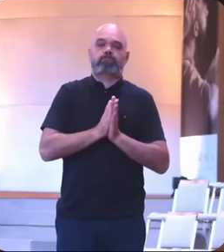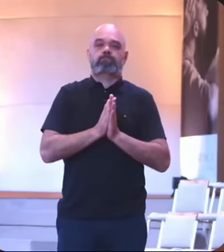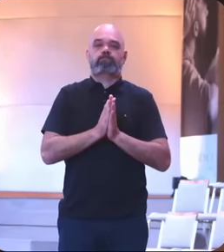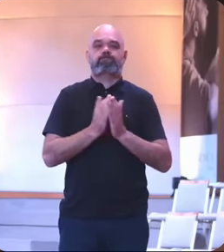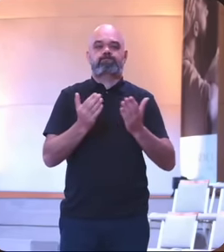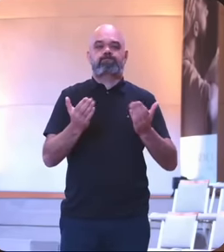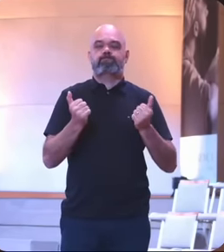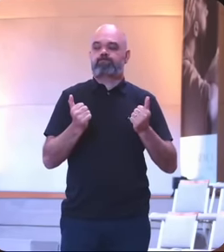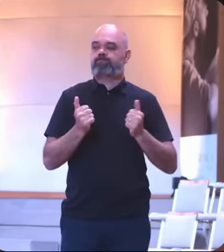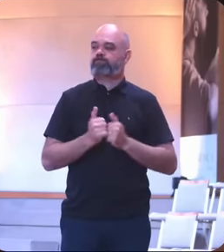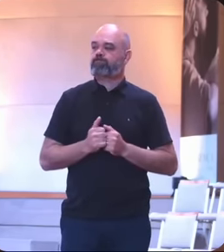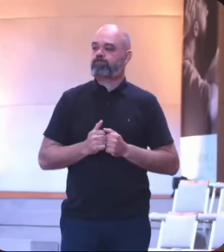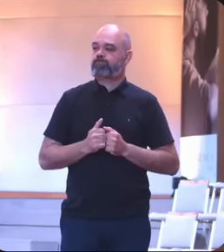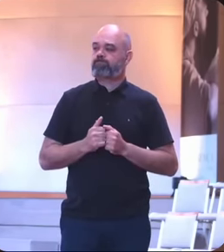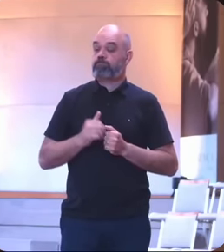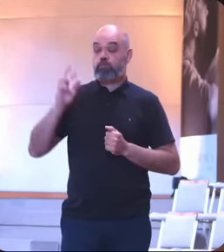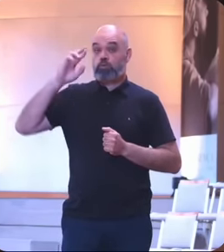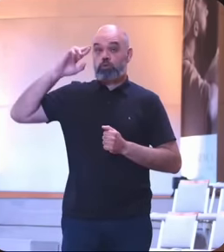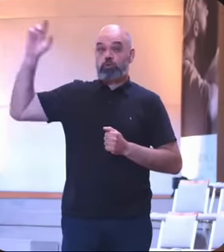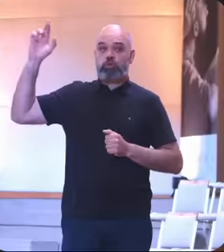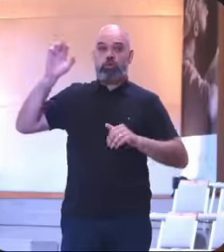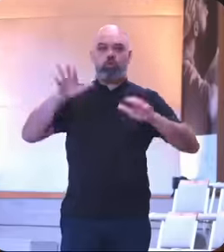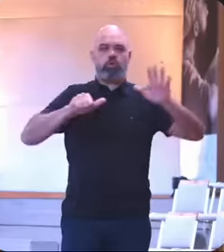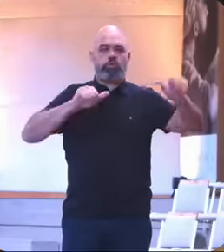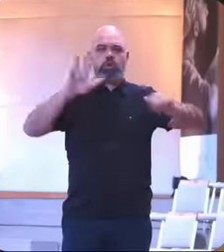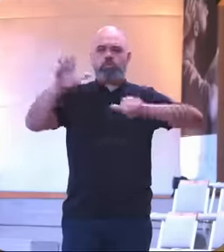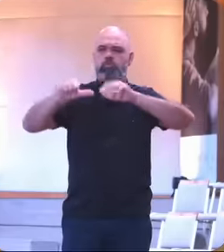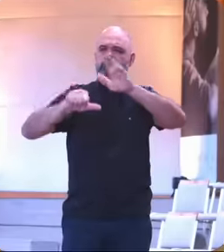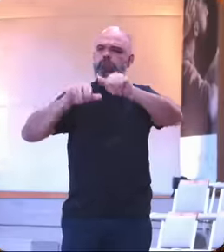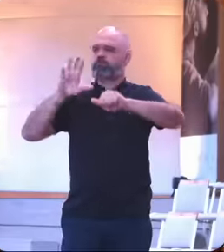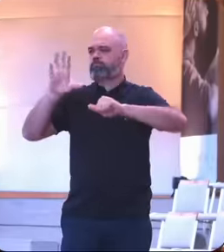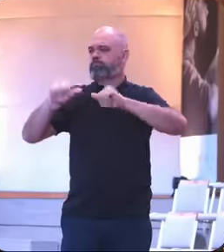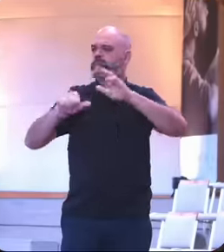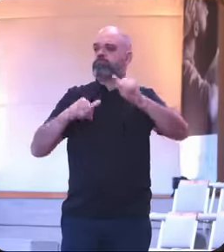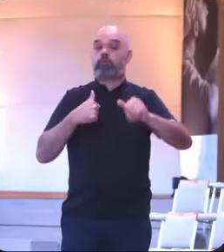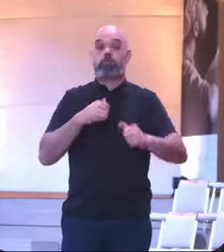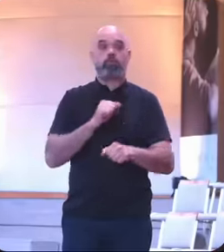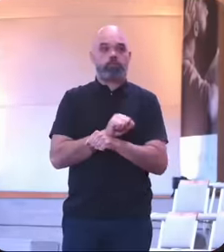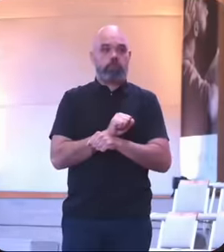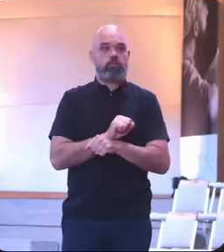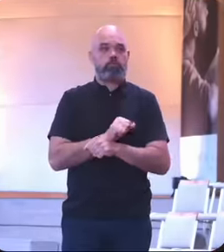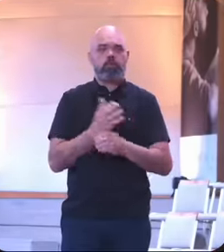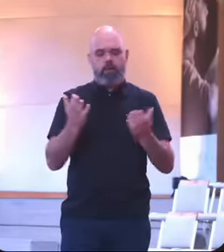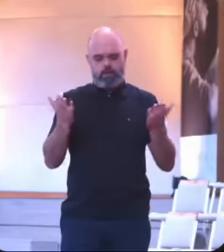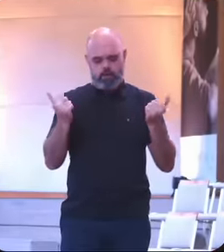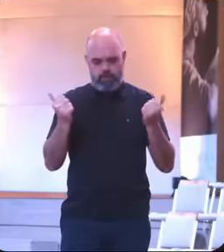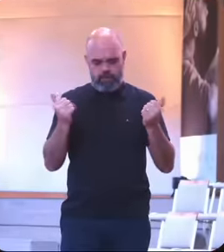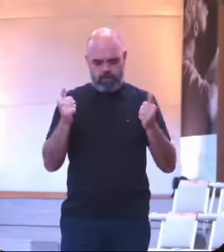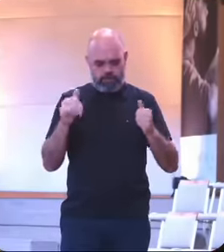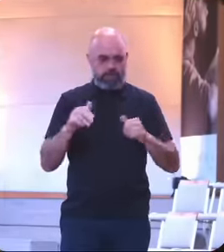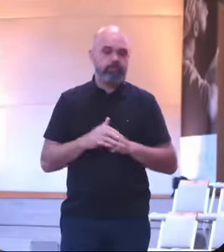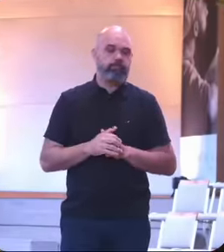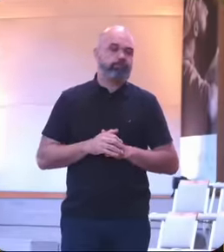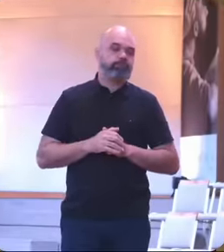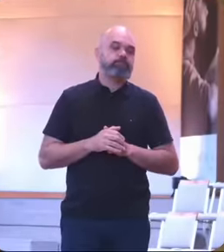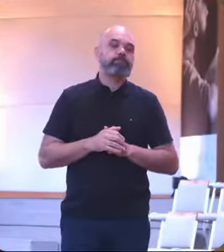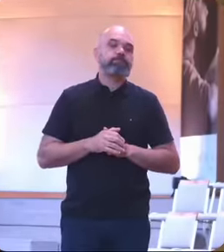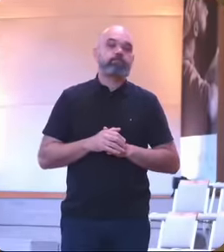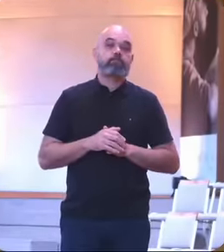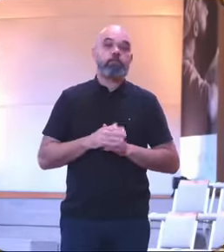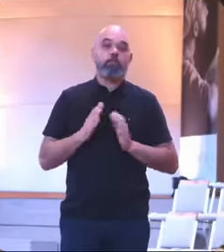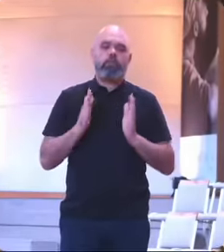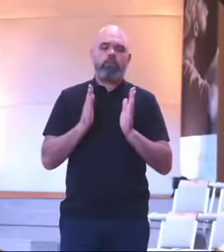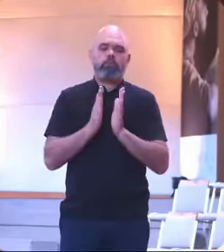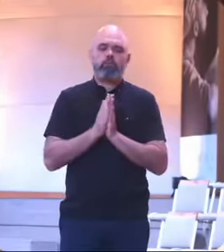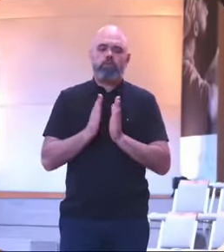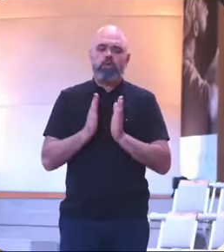Venha, o Senhor está chamando, pode vir, em nome de Jesus, venha, estou esperando vocês aqui, venha. E a gente vai